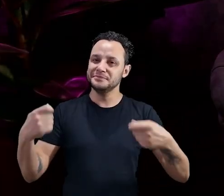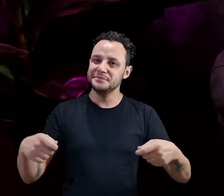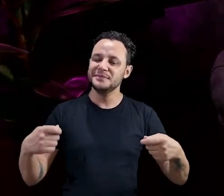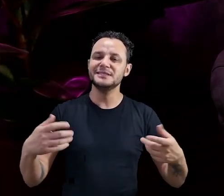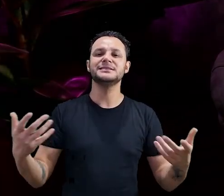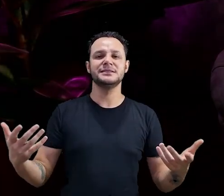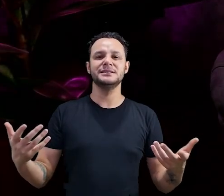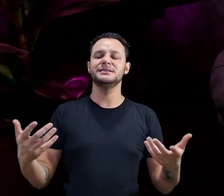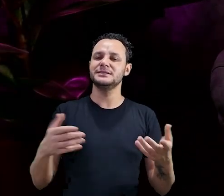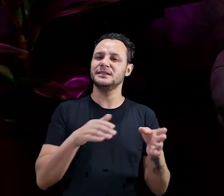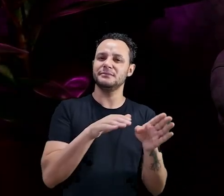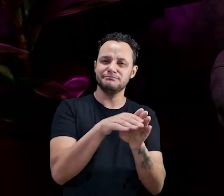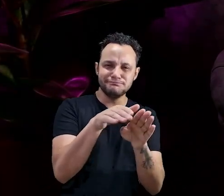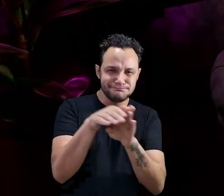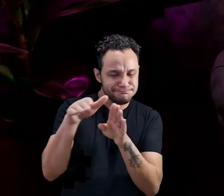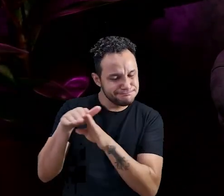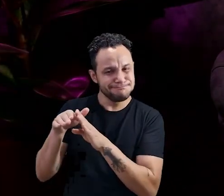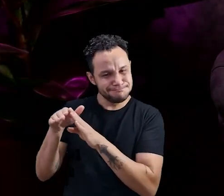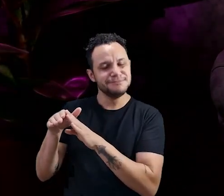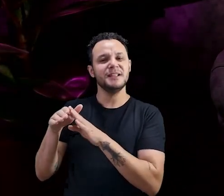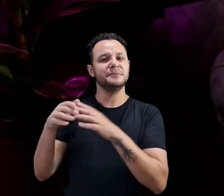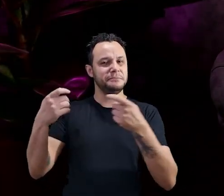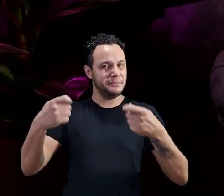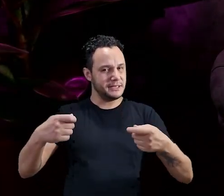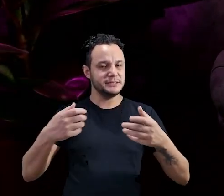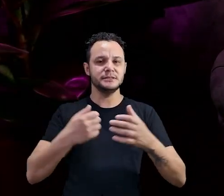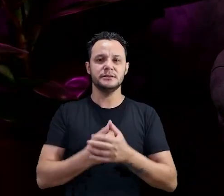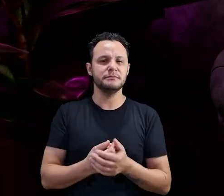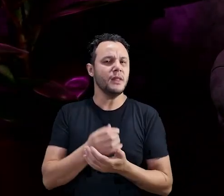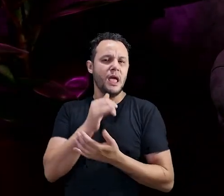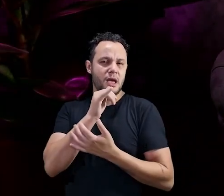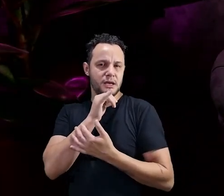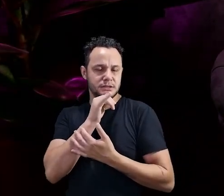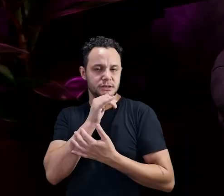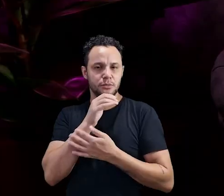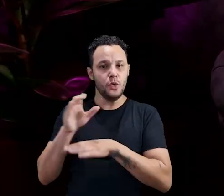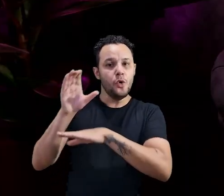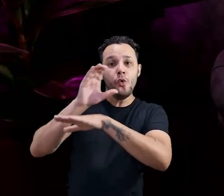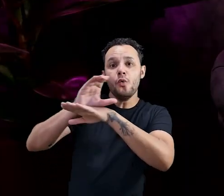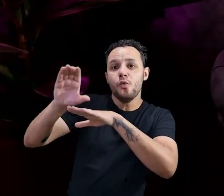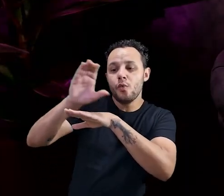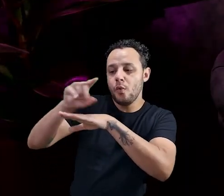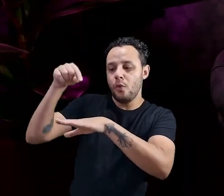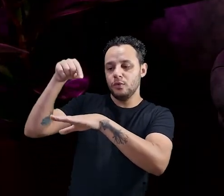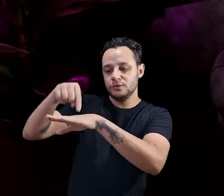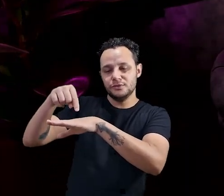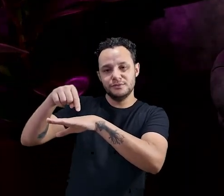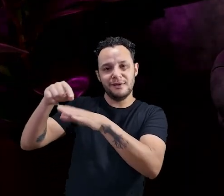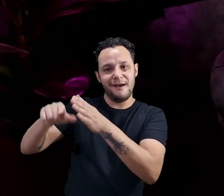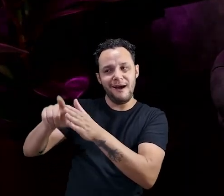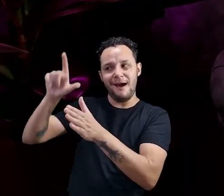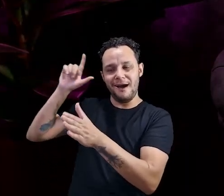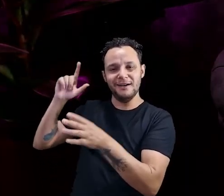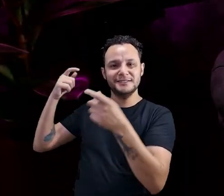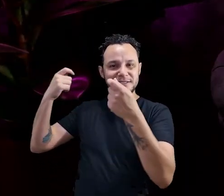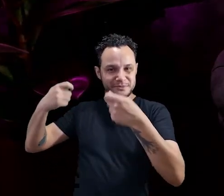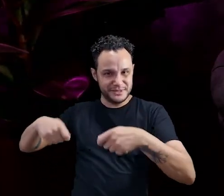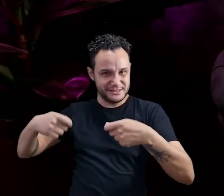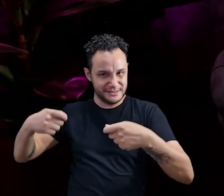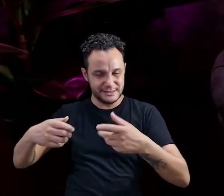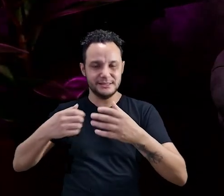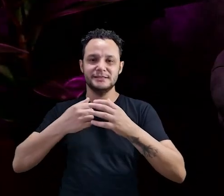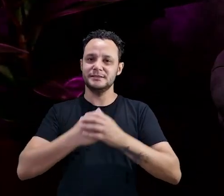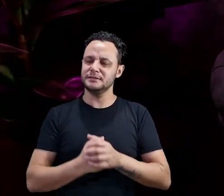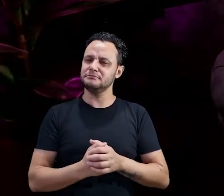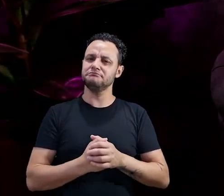professores. Esses protocolos, existem protocolos validados. Então, o que a gente pode, por exemplo, fazer um curso de um determinado protocolo, ter